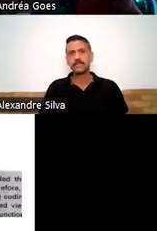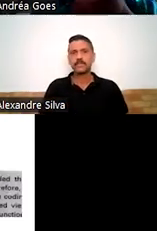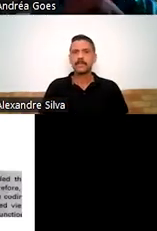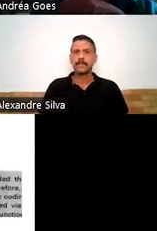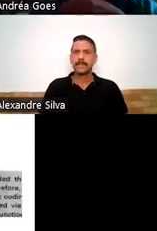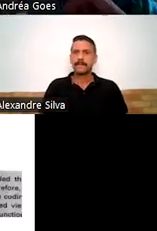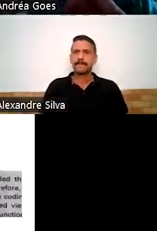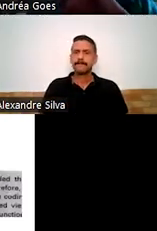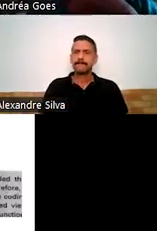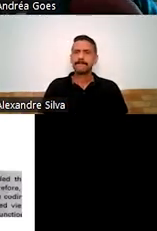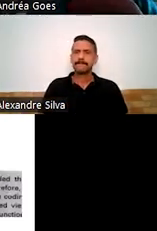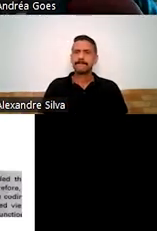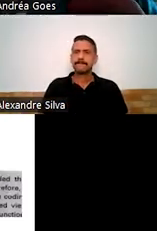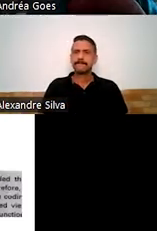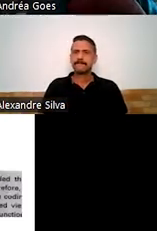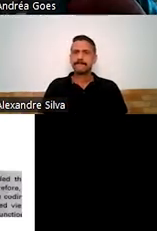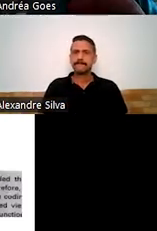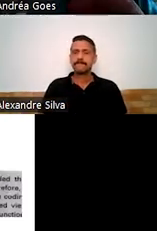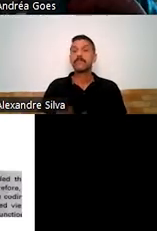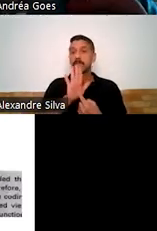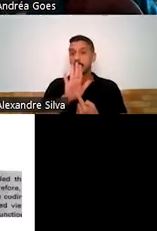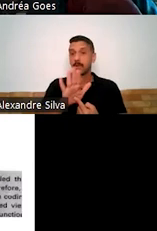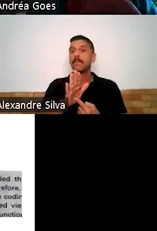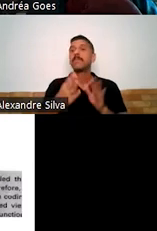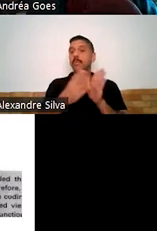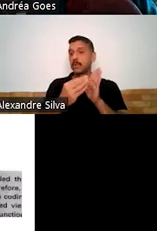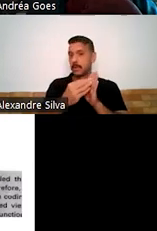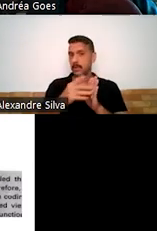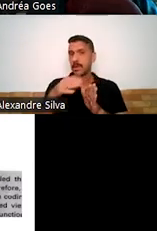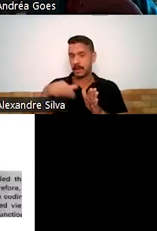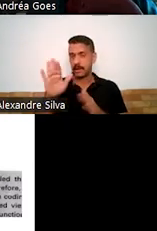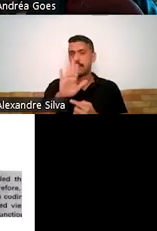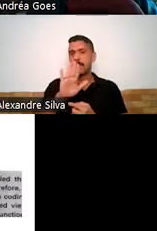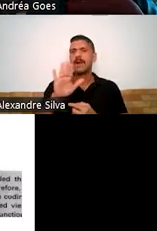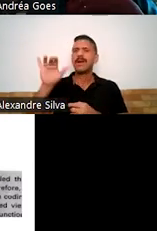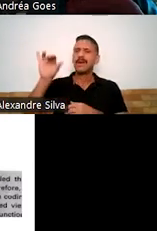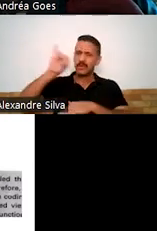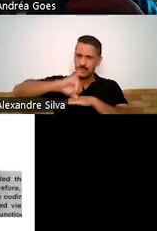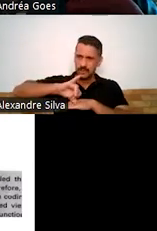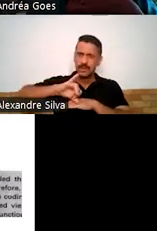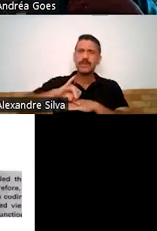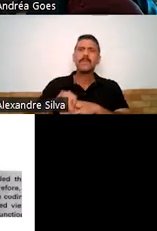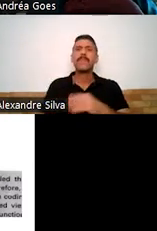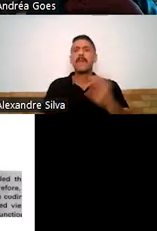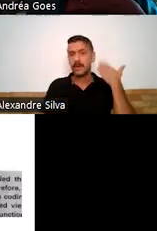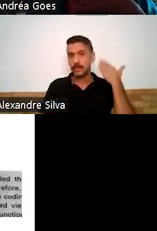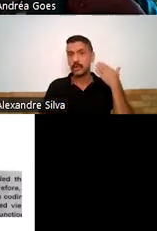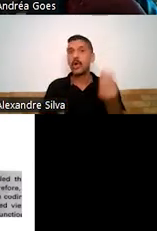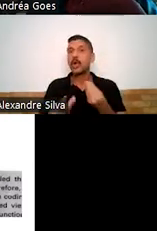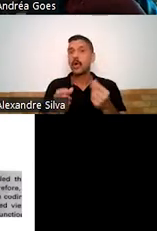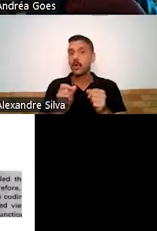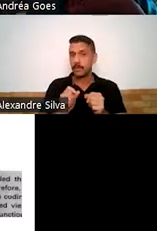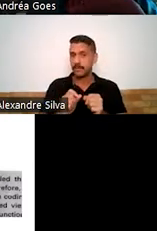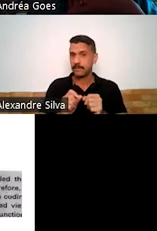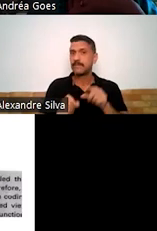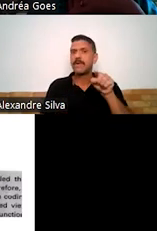Então, aqui está mostrando um modelo que a gente leva para a exposição, né? E como era o Chain Termination, era esses picos aqui que a